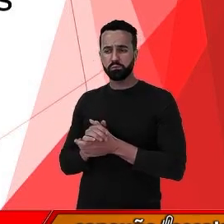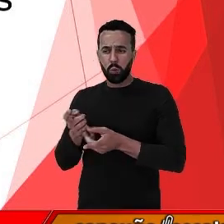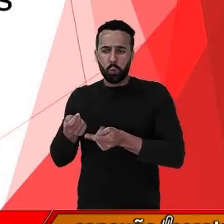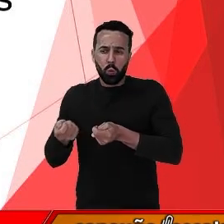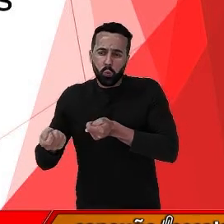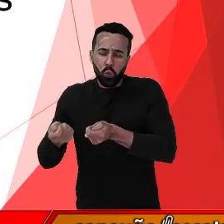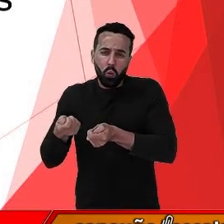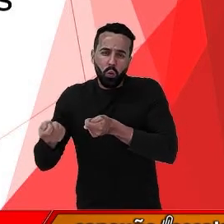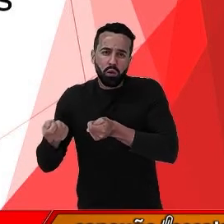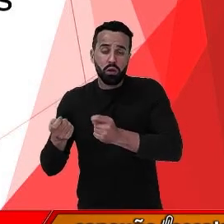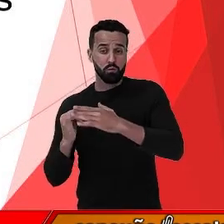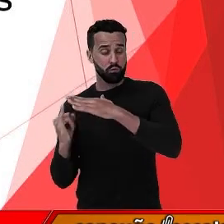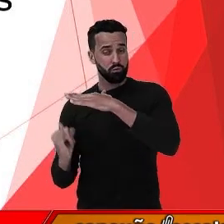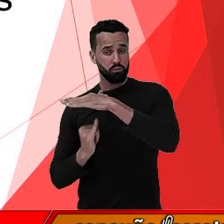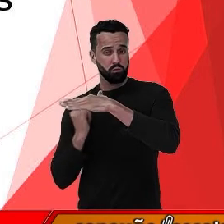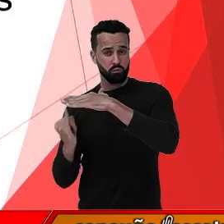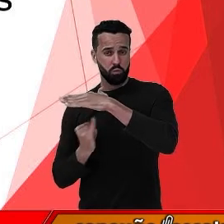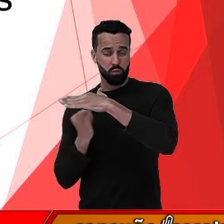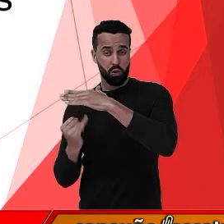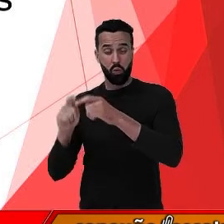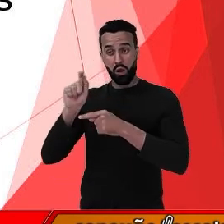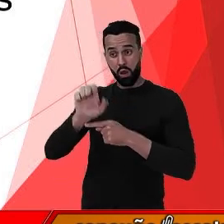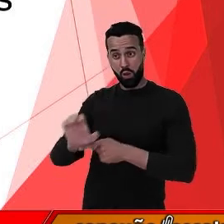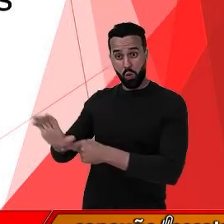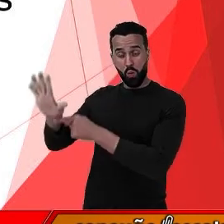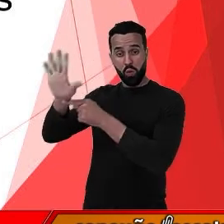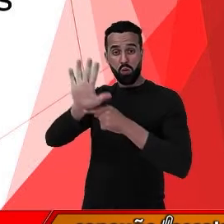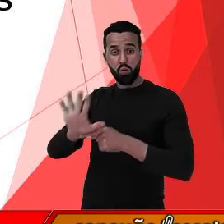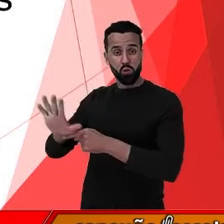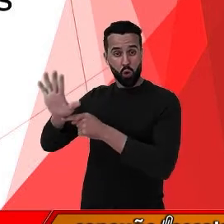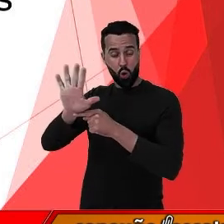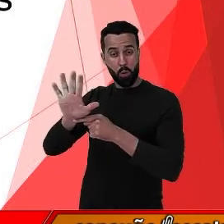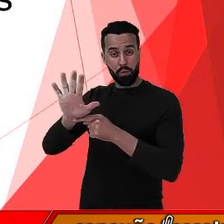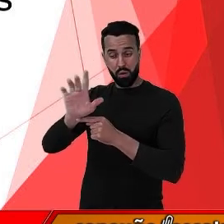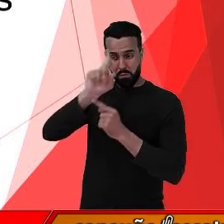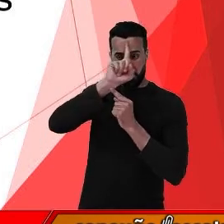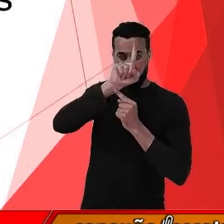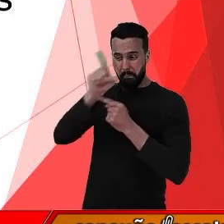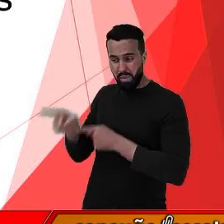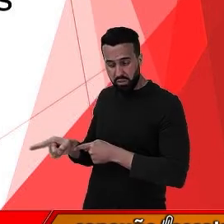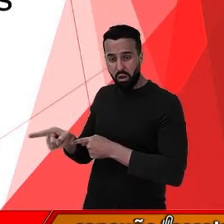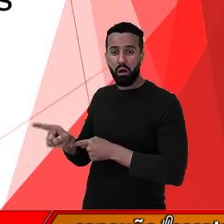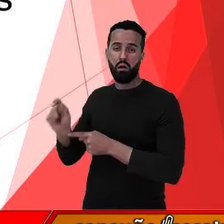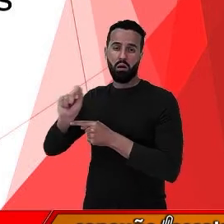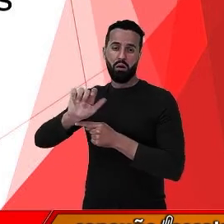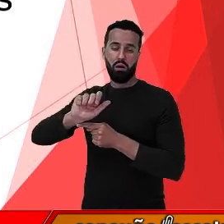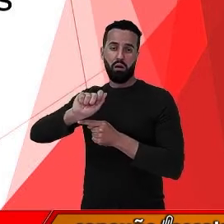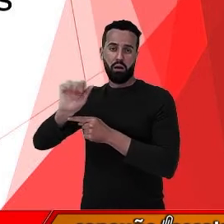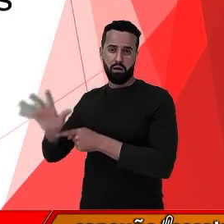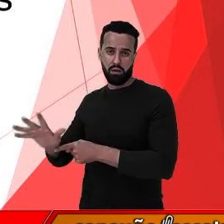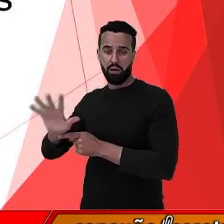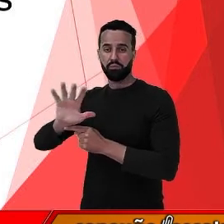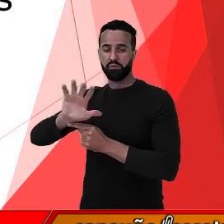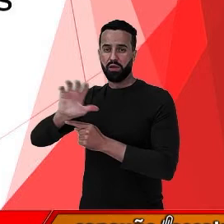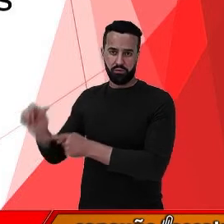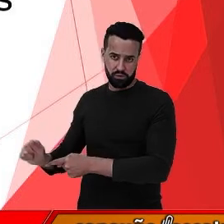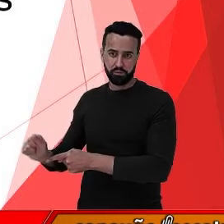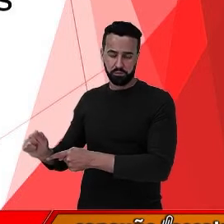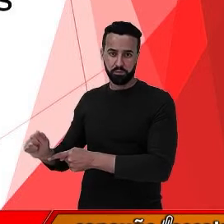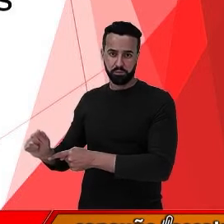dos europeus sobre o território africano. Esse controle se dava com acordos econômicos